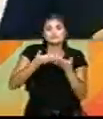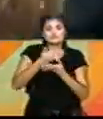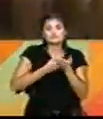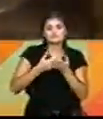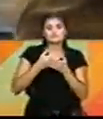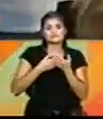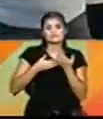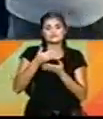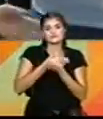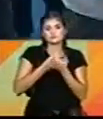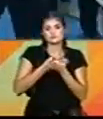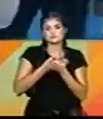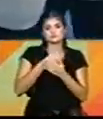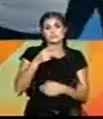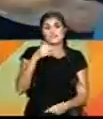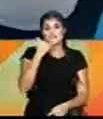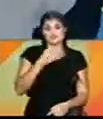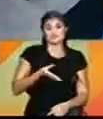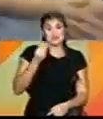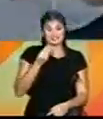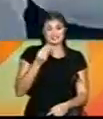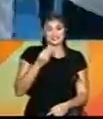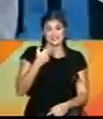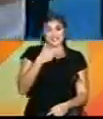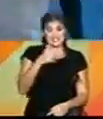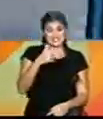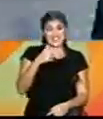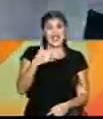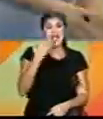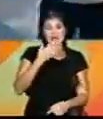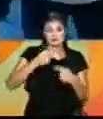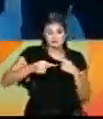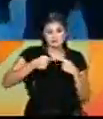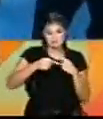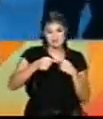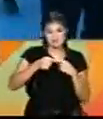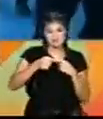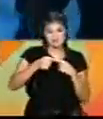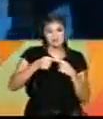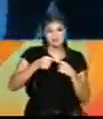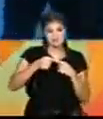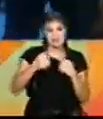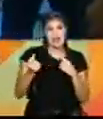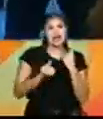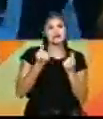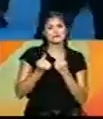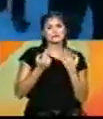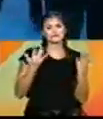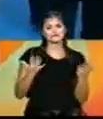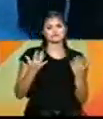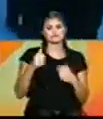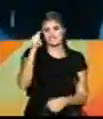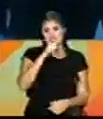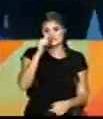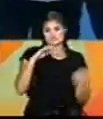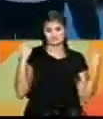convívio e que sejam realmente mais felizes. São 100 aulas por semana, aulas de quê? Não vai conseguir dizer, mas 100, mas algumas. Sim, são aulas de